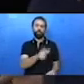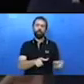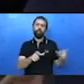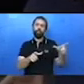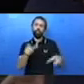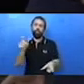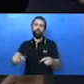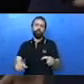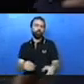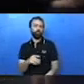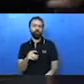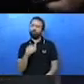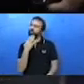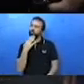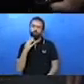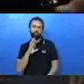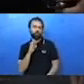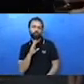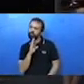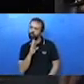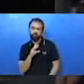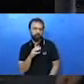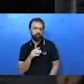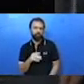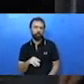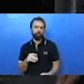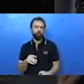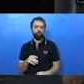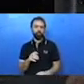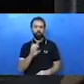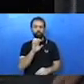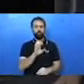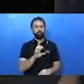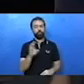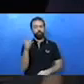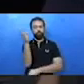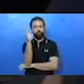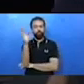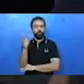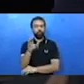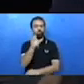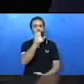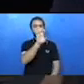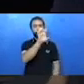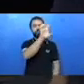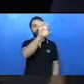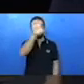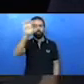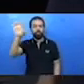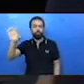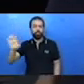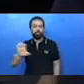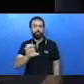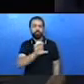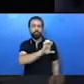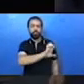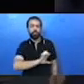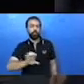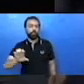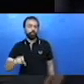os estados, mas há uma bem conhecida para todos, que é a bandeira